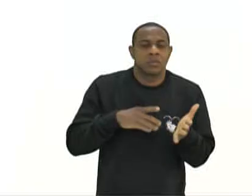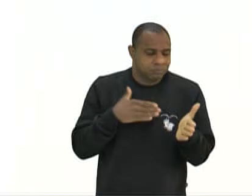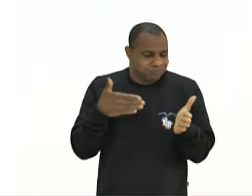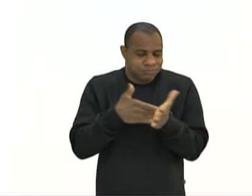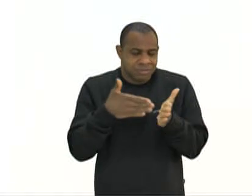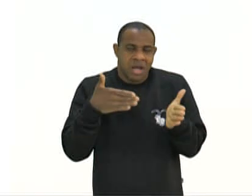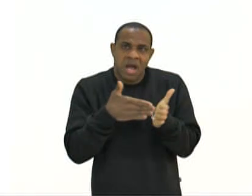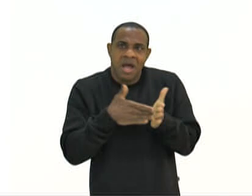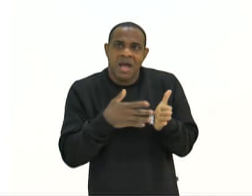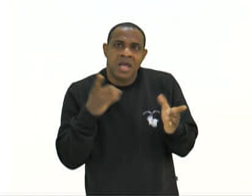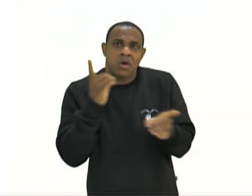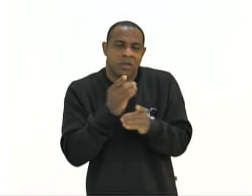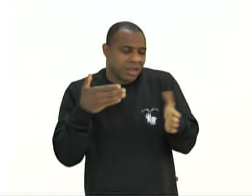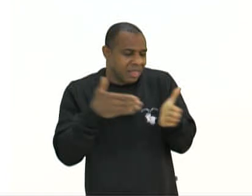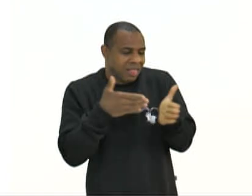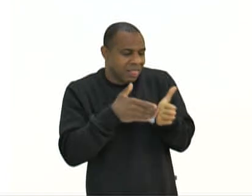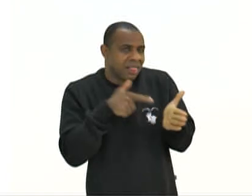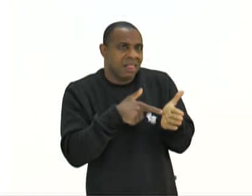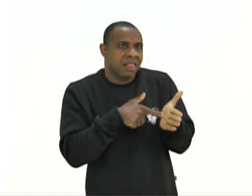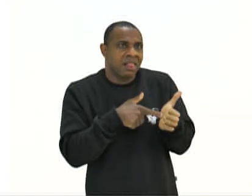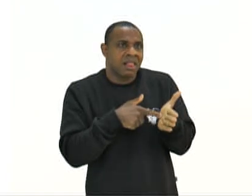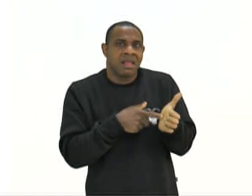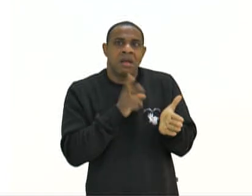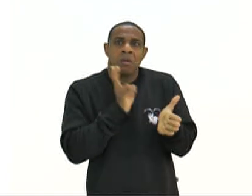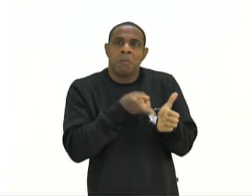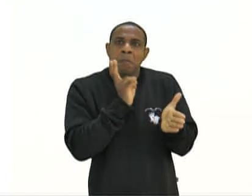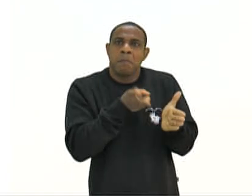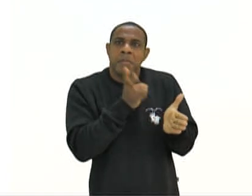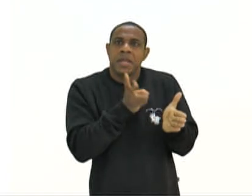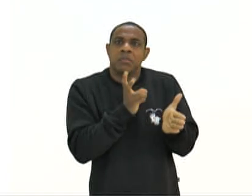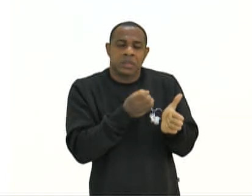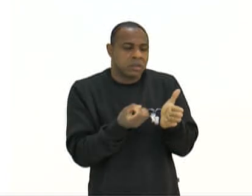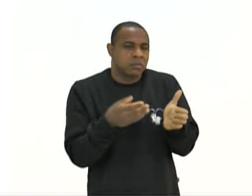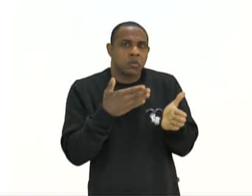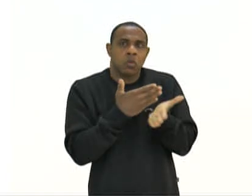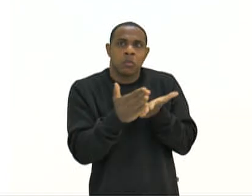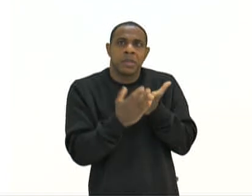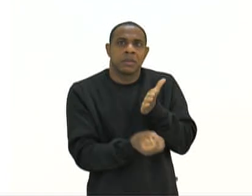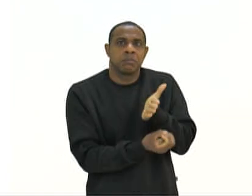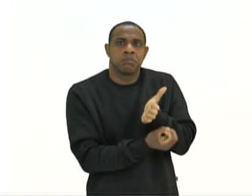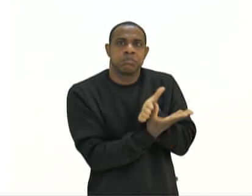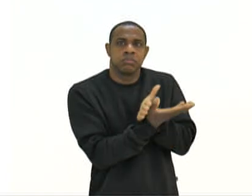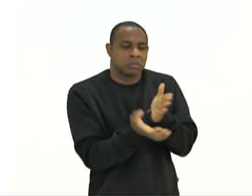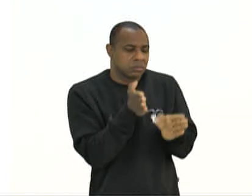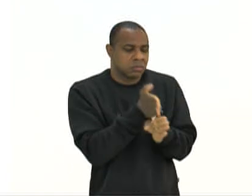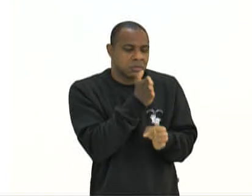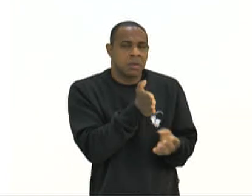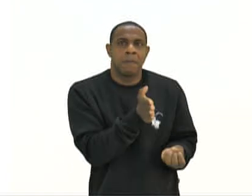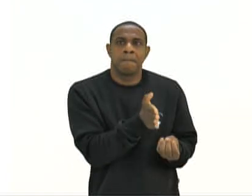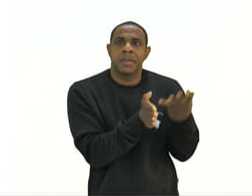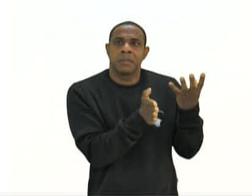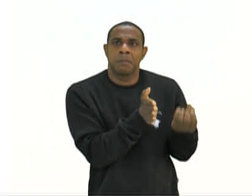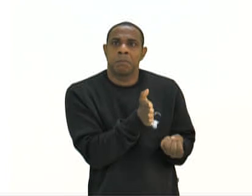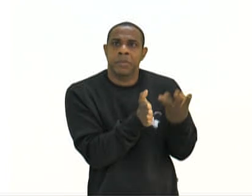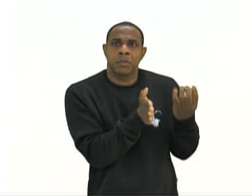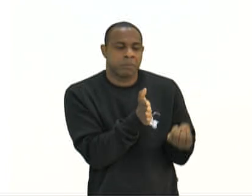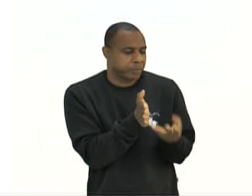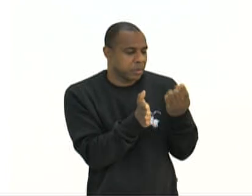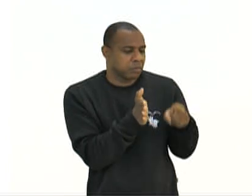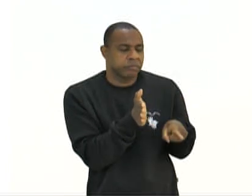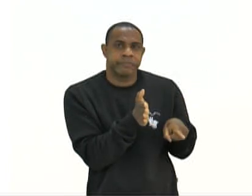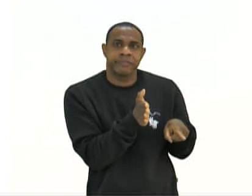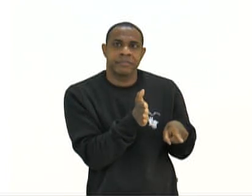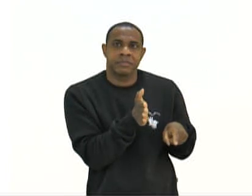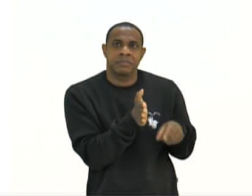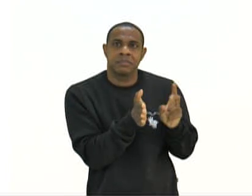obstáculo, retornando para o mesmo meio de propagação, mantendo as características. Independente